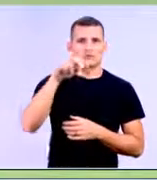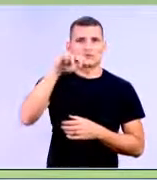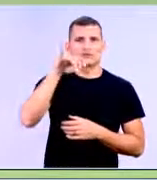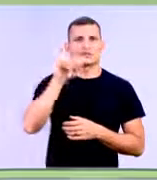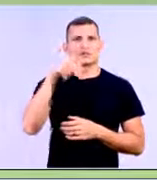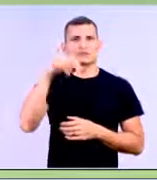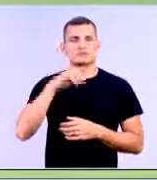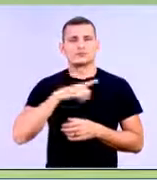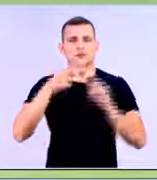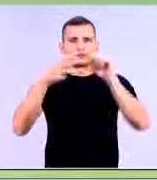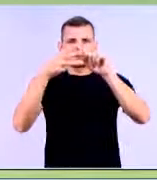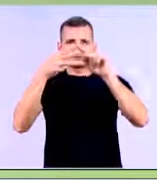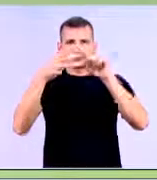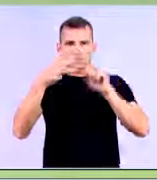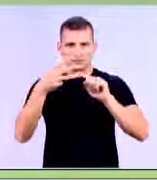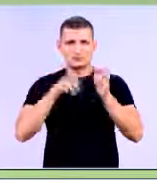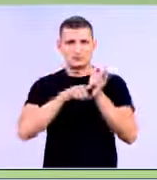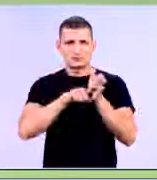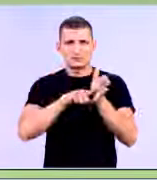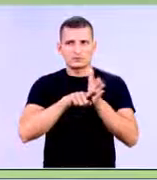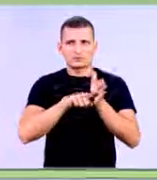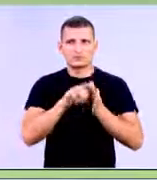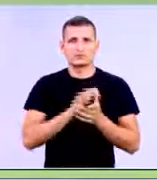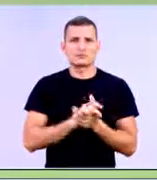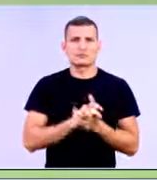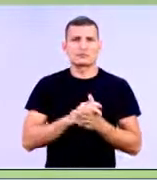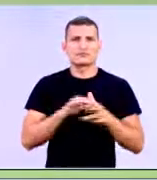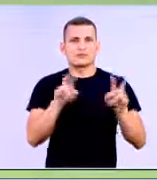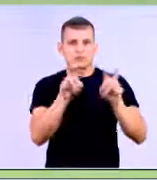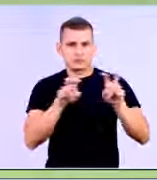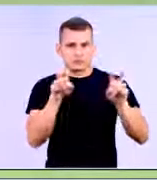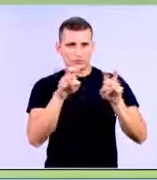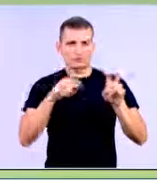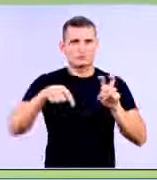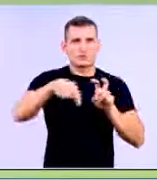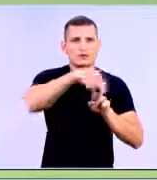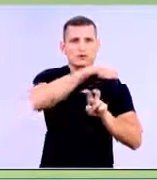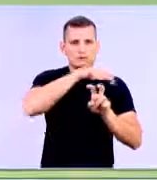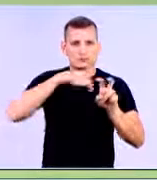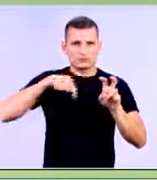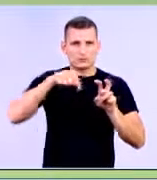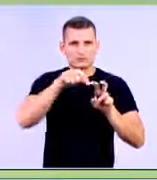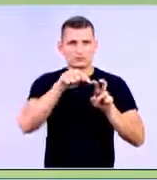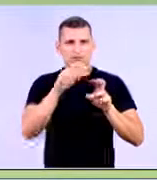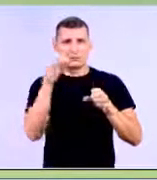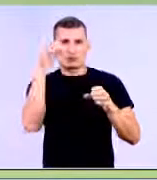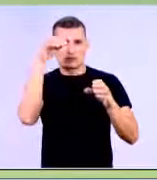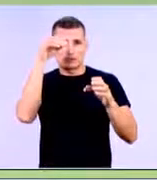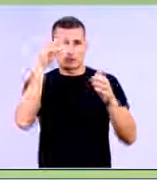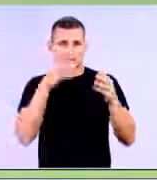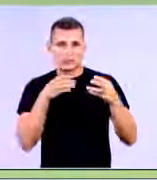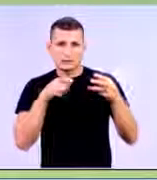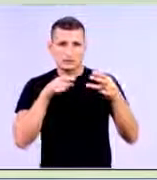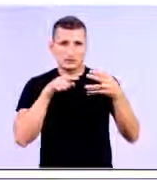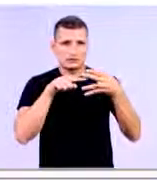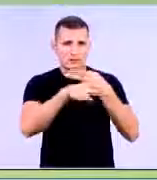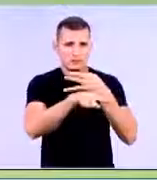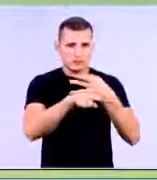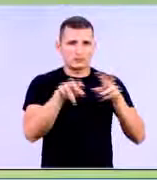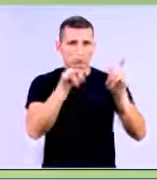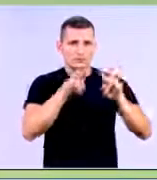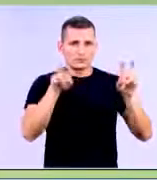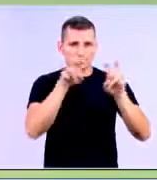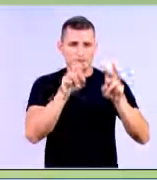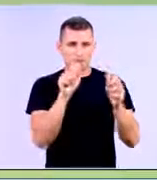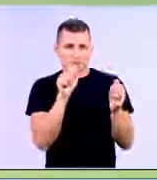formas de auditoria. Abordagem ao redor do computador, através do computador e com o computador. E